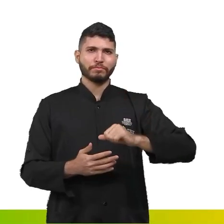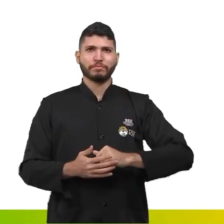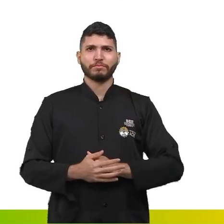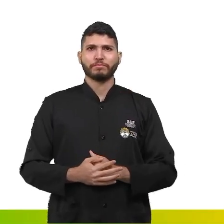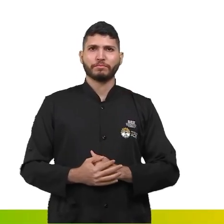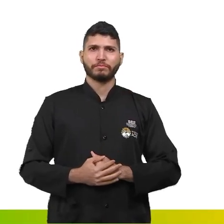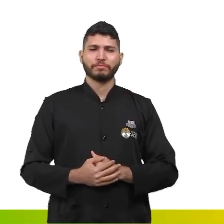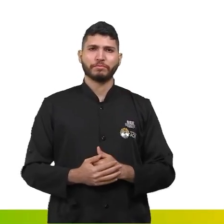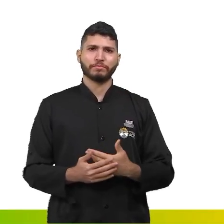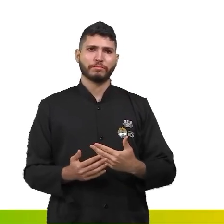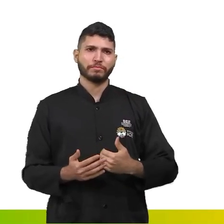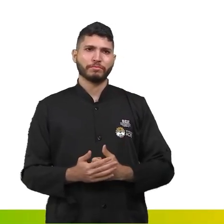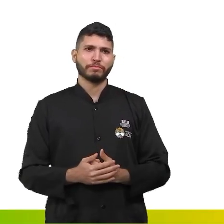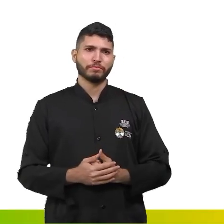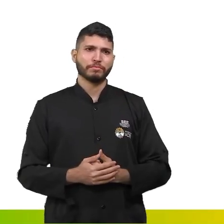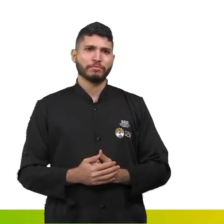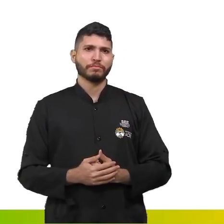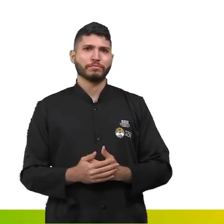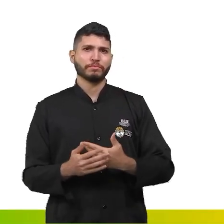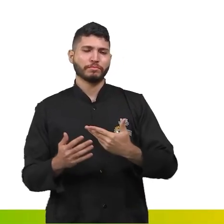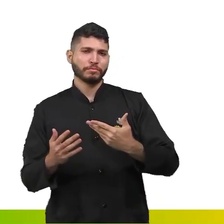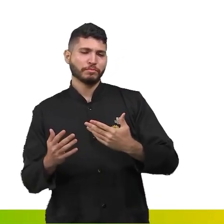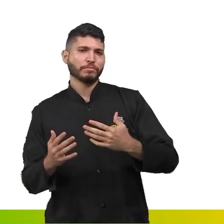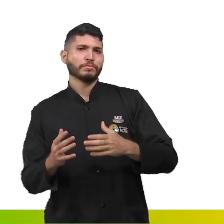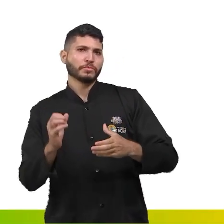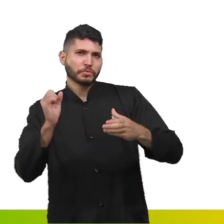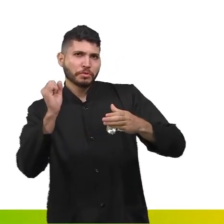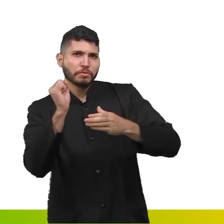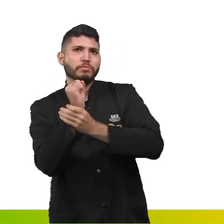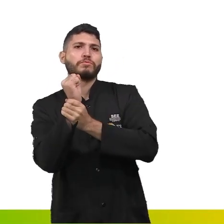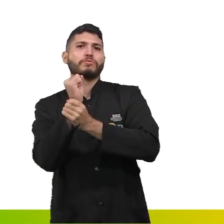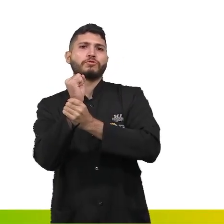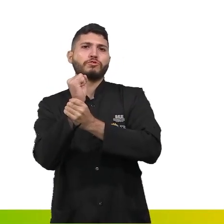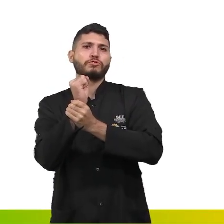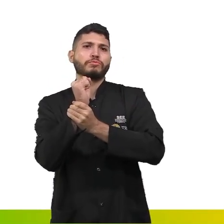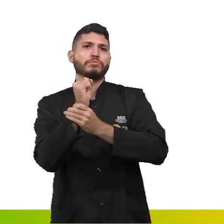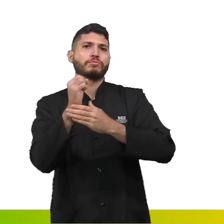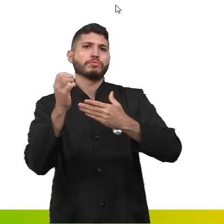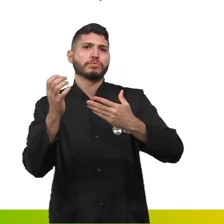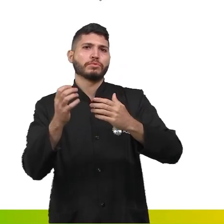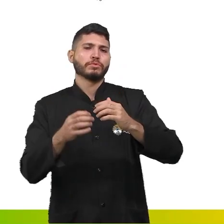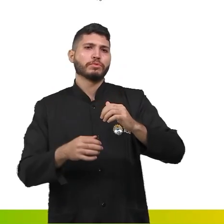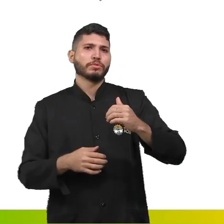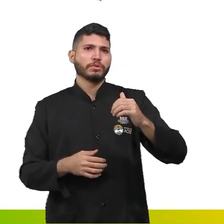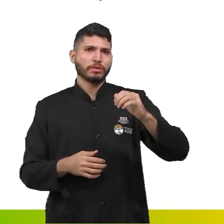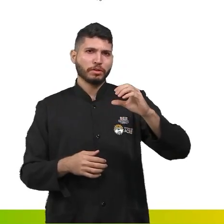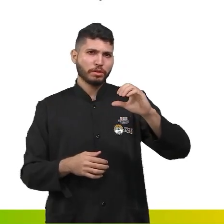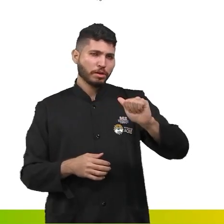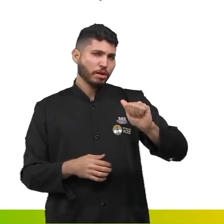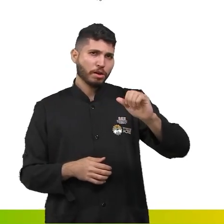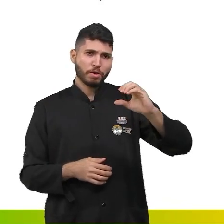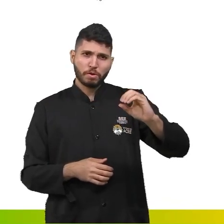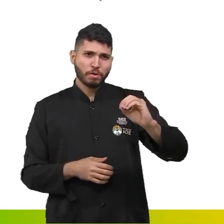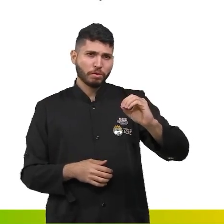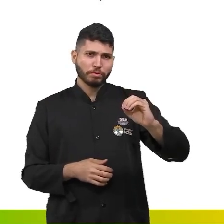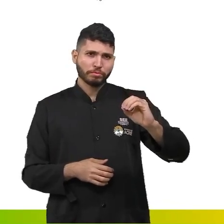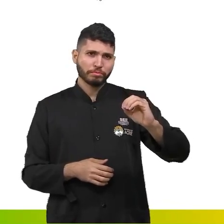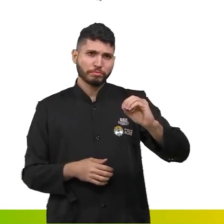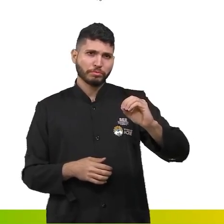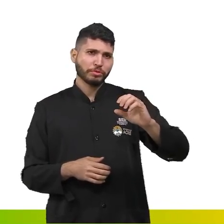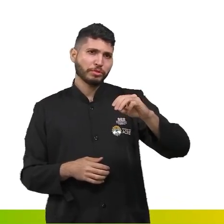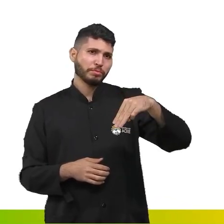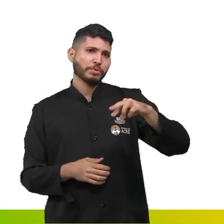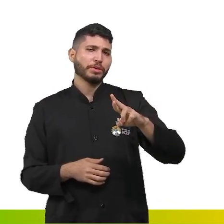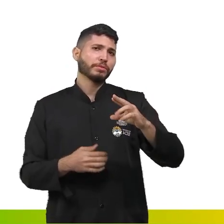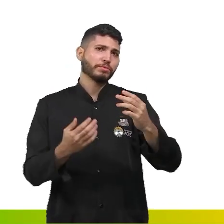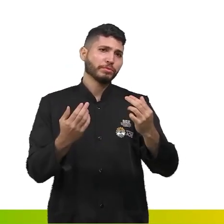de congruência que garante essa conclusão de que AO e MR são iguais? Lado, ângulo, lado. Vamos